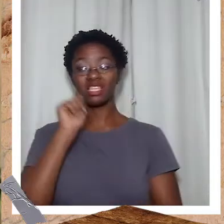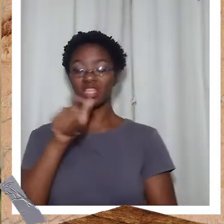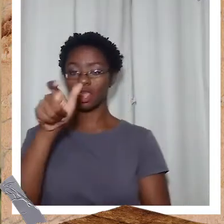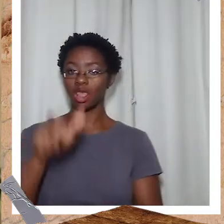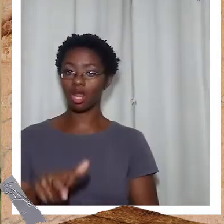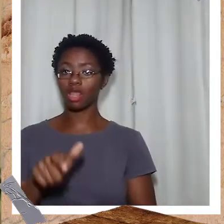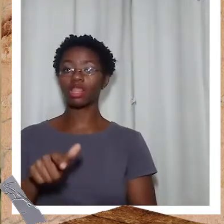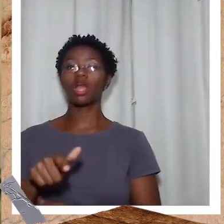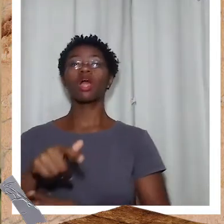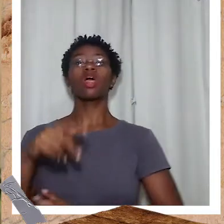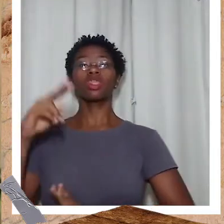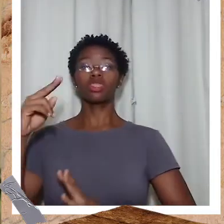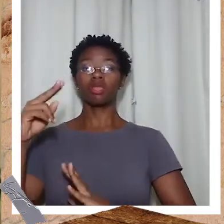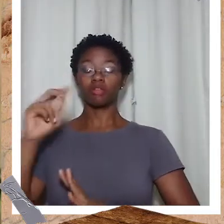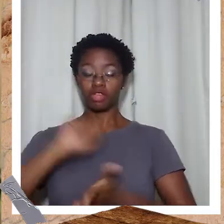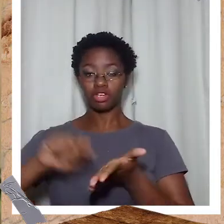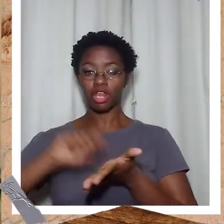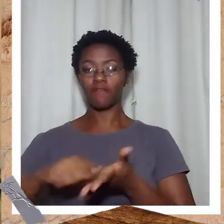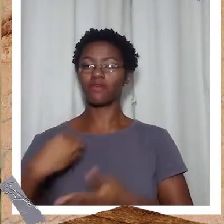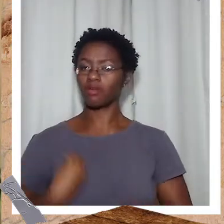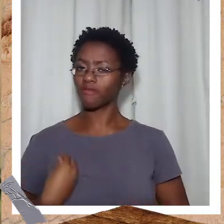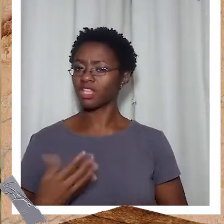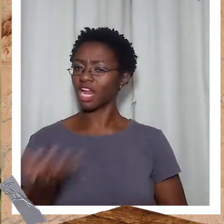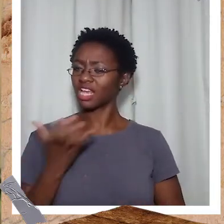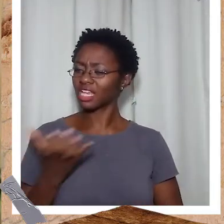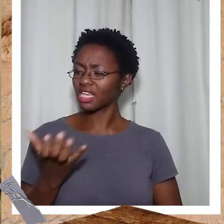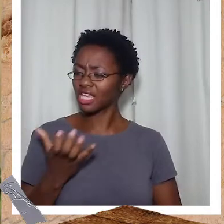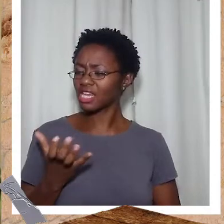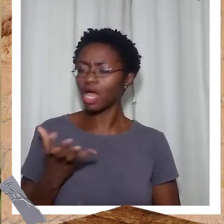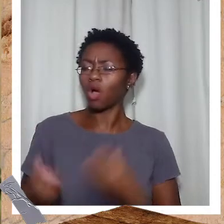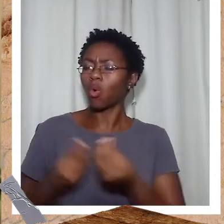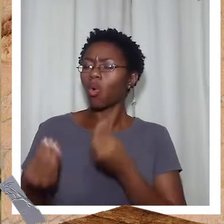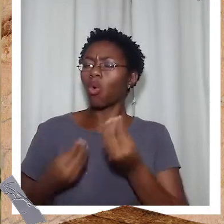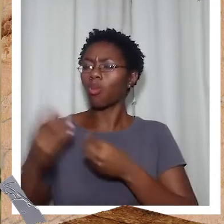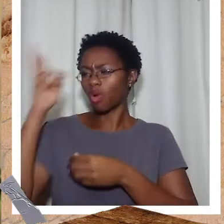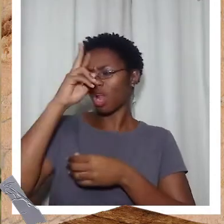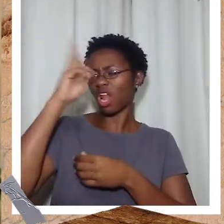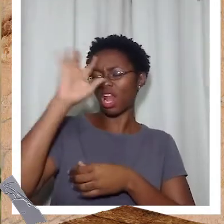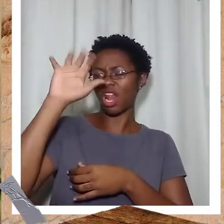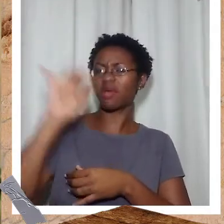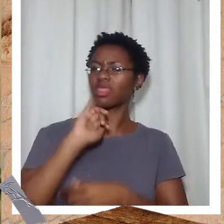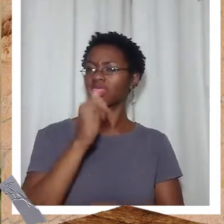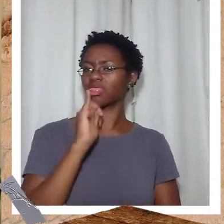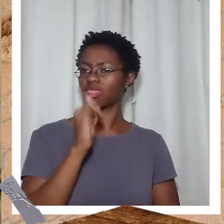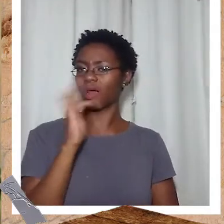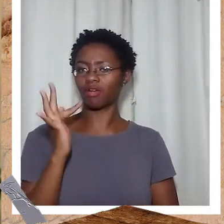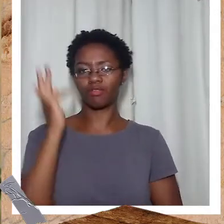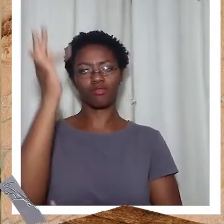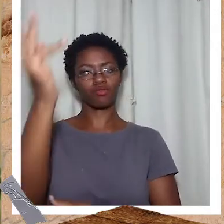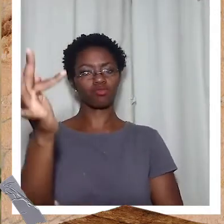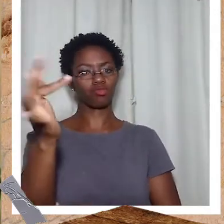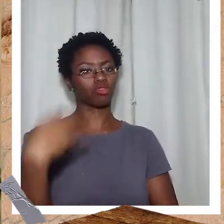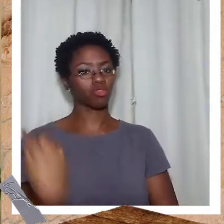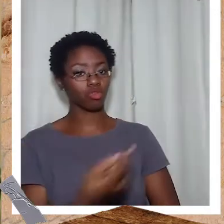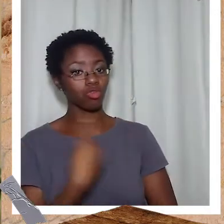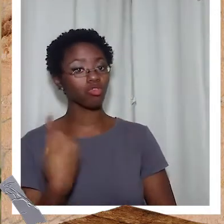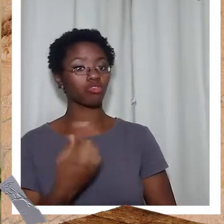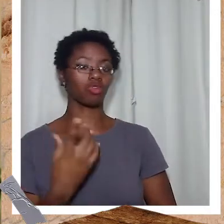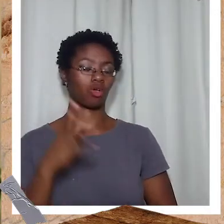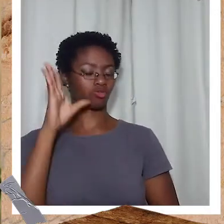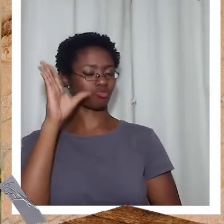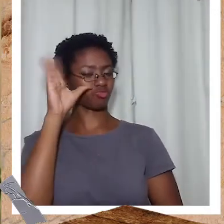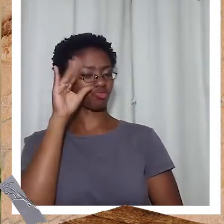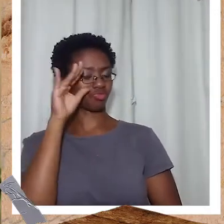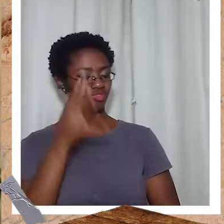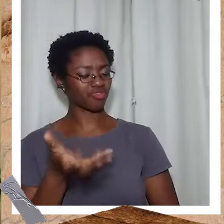como gostaria de ser contada, escreveu como gostaria de ser narrada, que tem nos interessado e nos guiado, né,